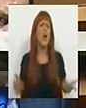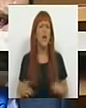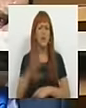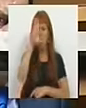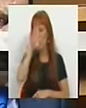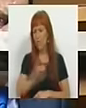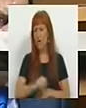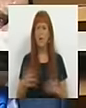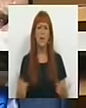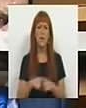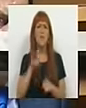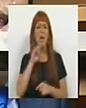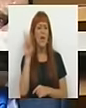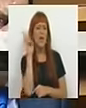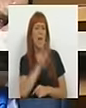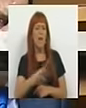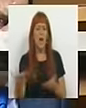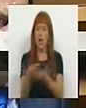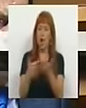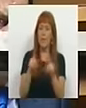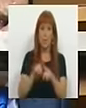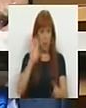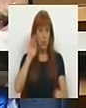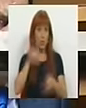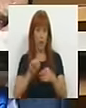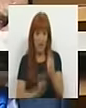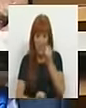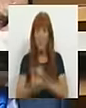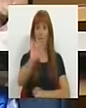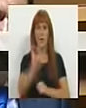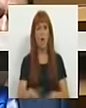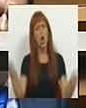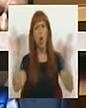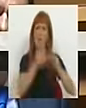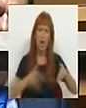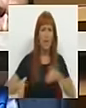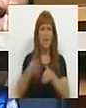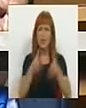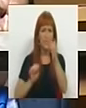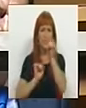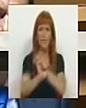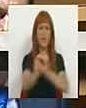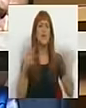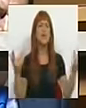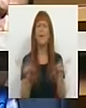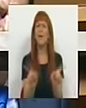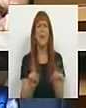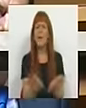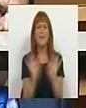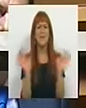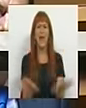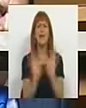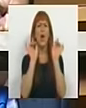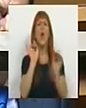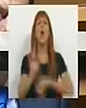que o Governo pode observar na economia e que resultam da sua nova orientação estratégica, não estão de acordo